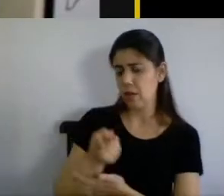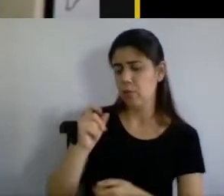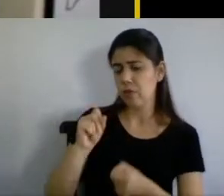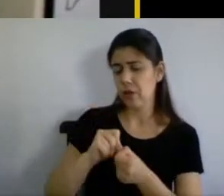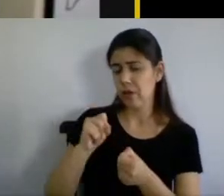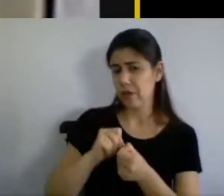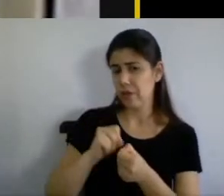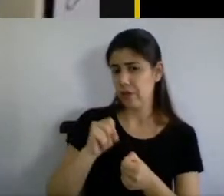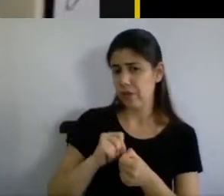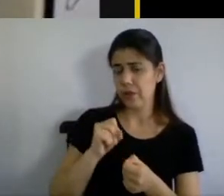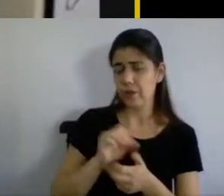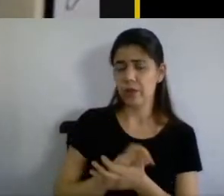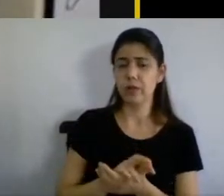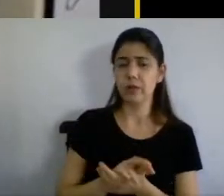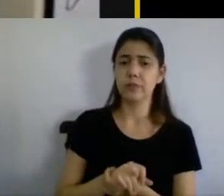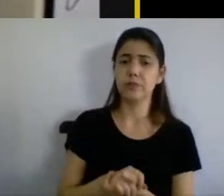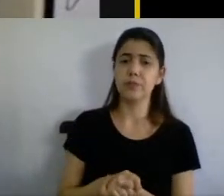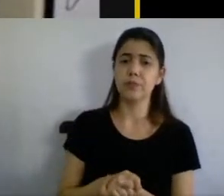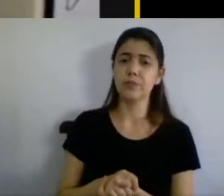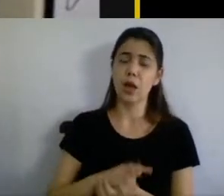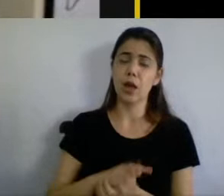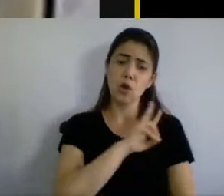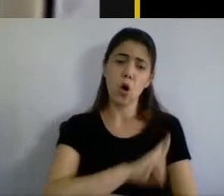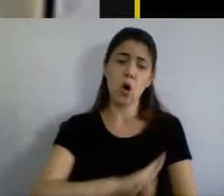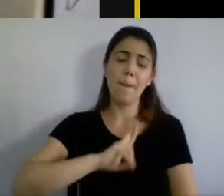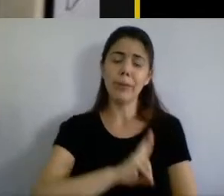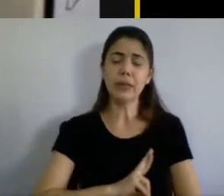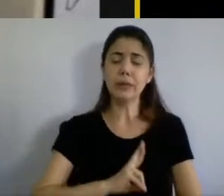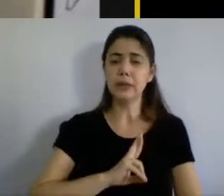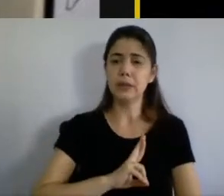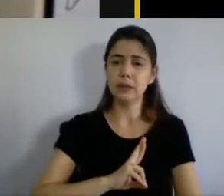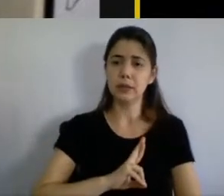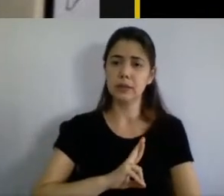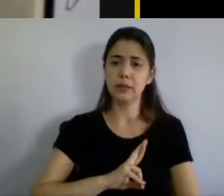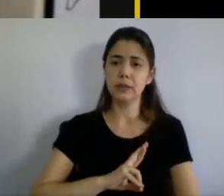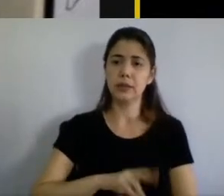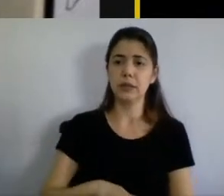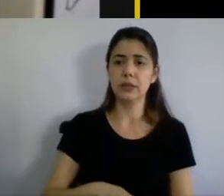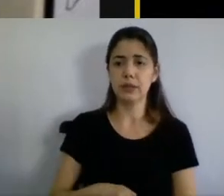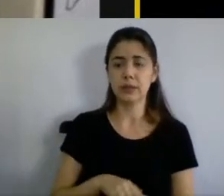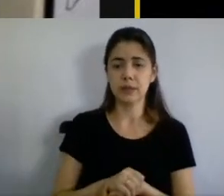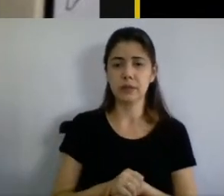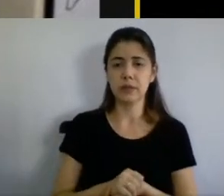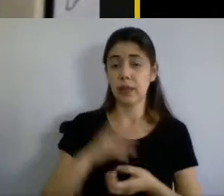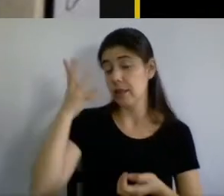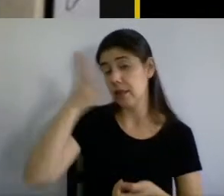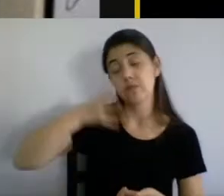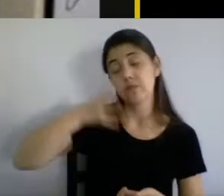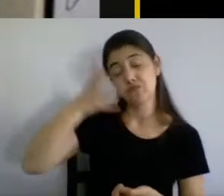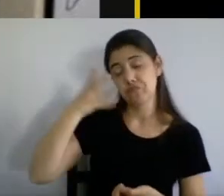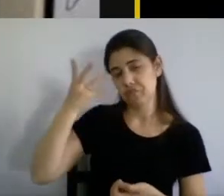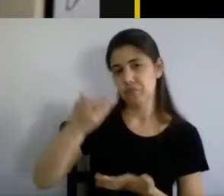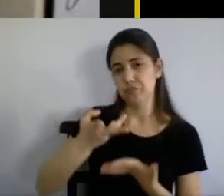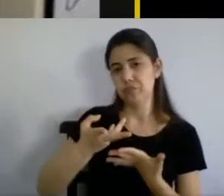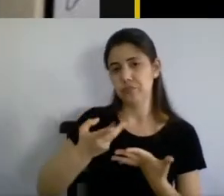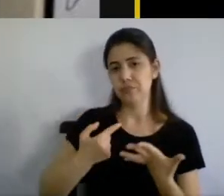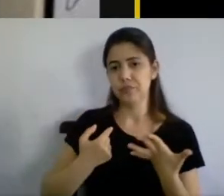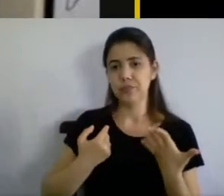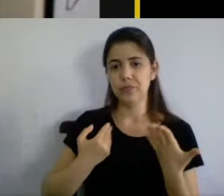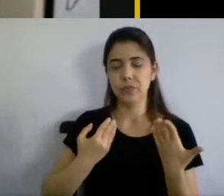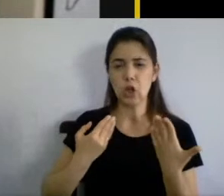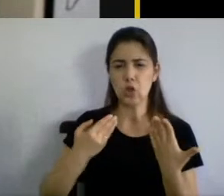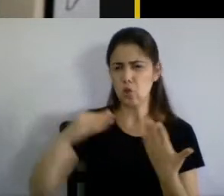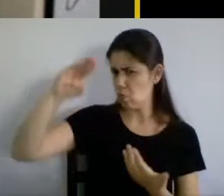é estilizar nos romances dele e também nos contos esses discursos desses